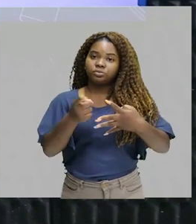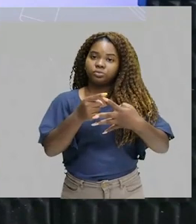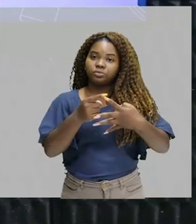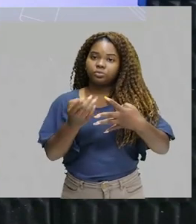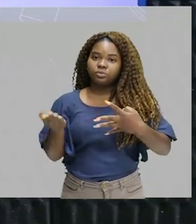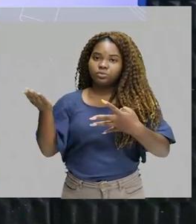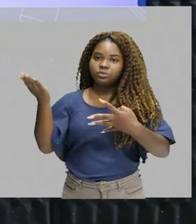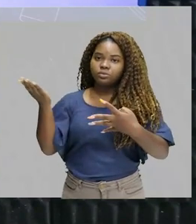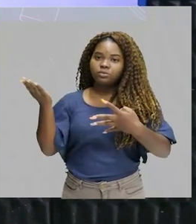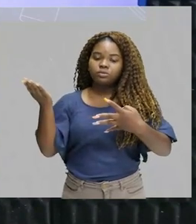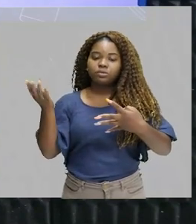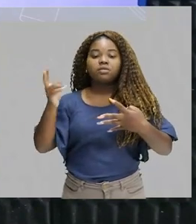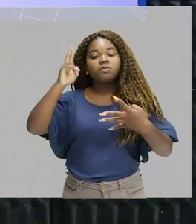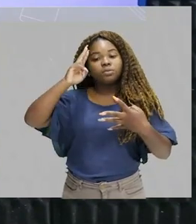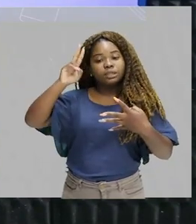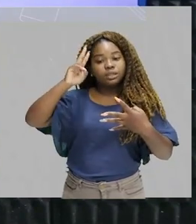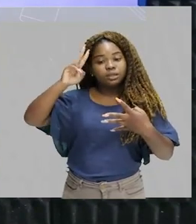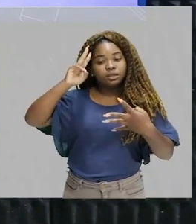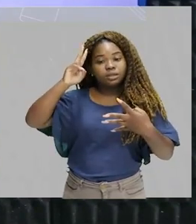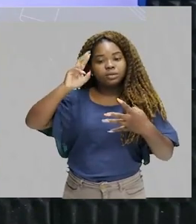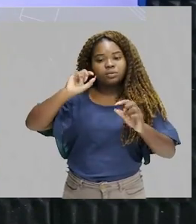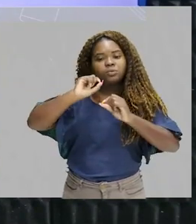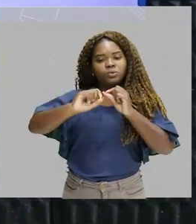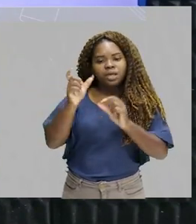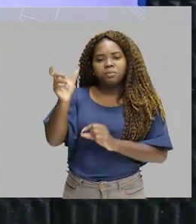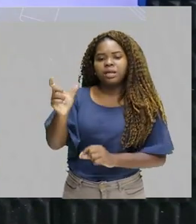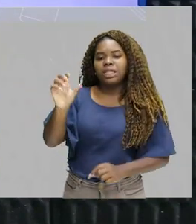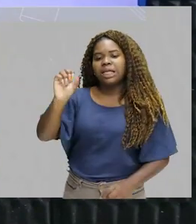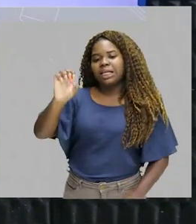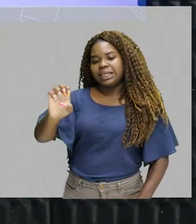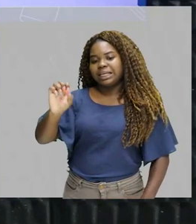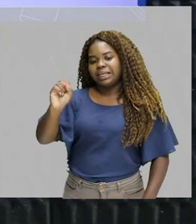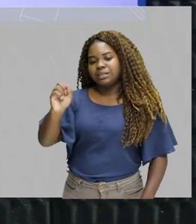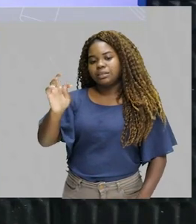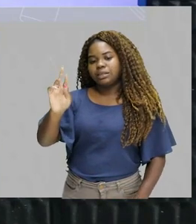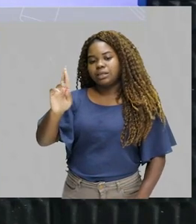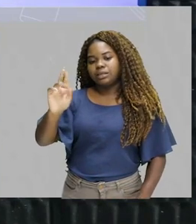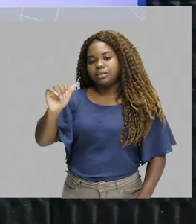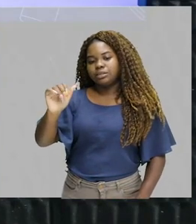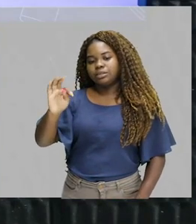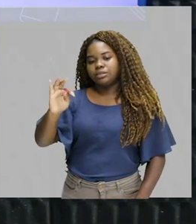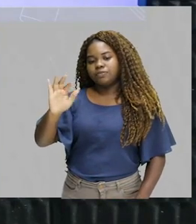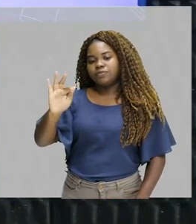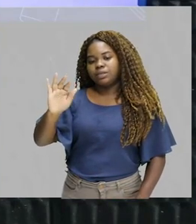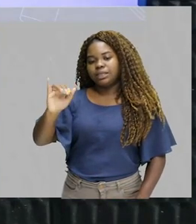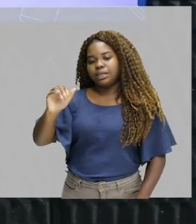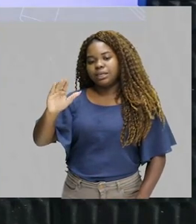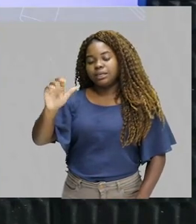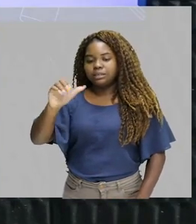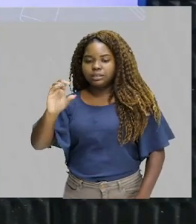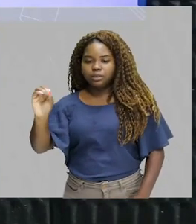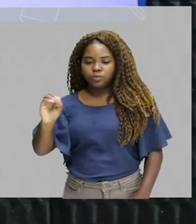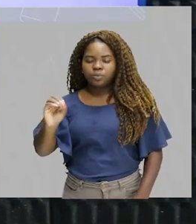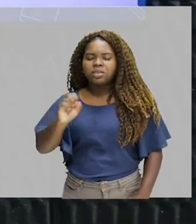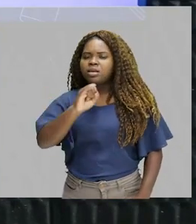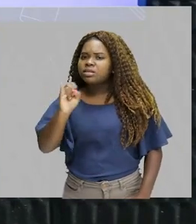Primeiro vamos relar o que é estratificação social então de repente se você na primeira aula não assistiu